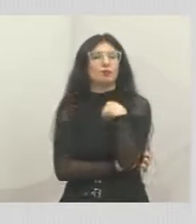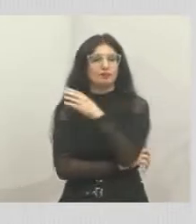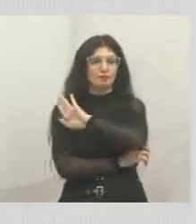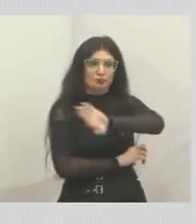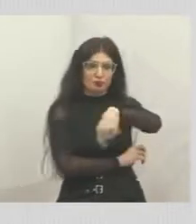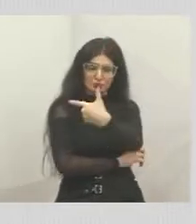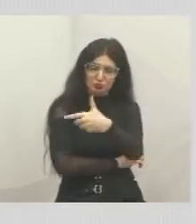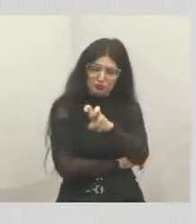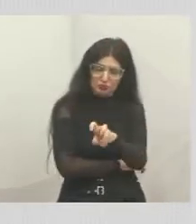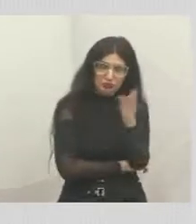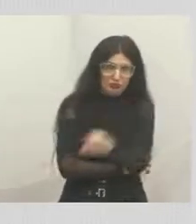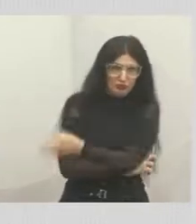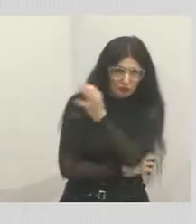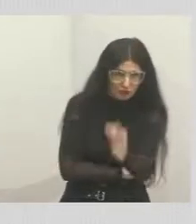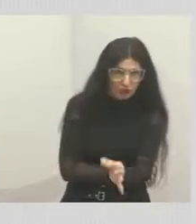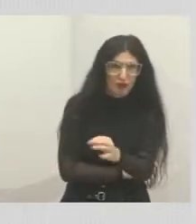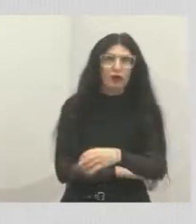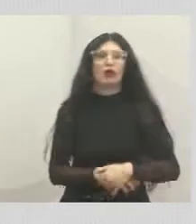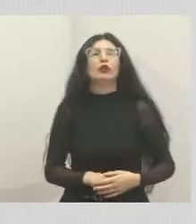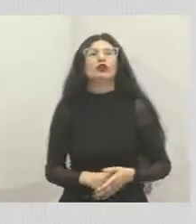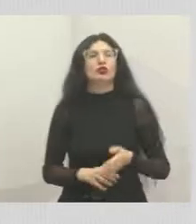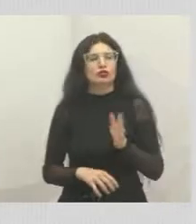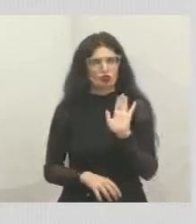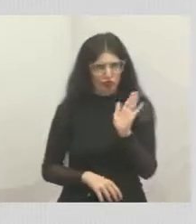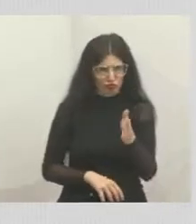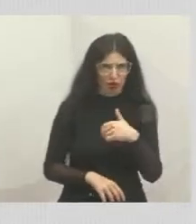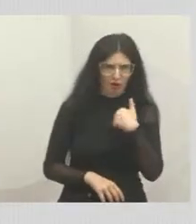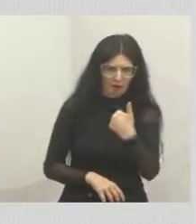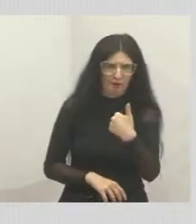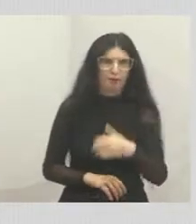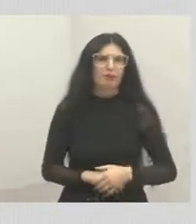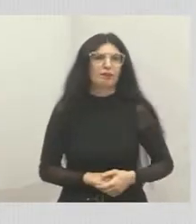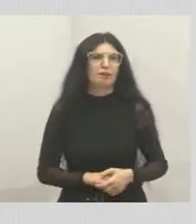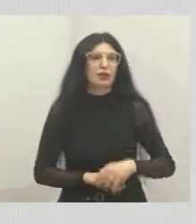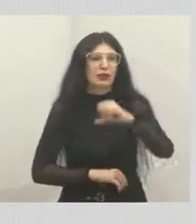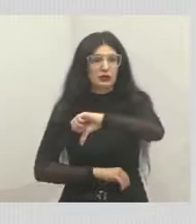25%, e até esse momento a aplicação realizada é de